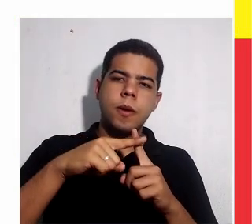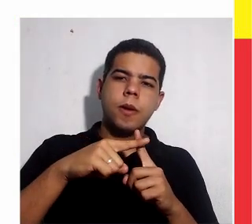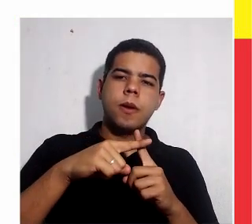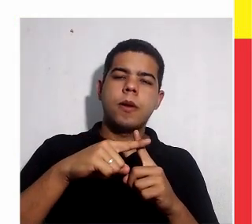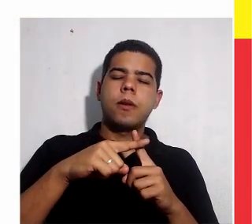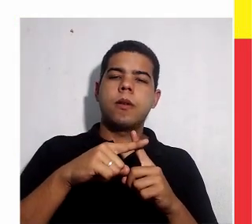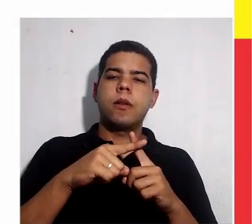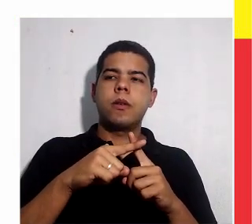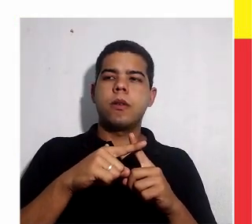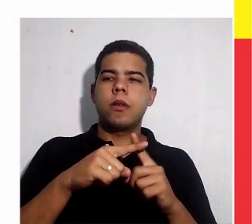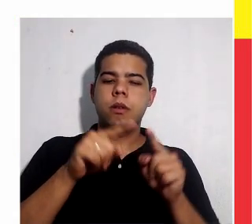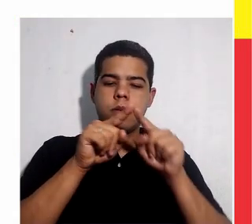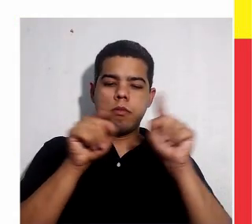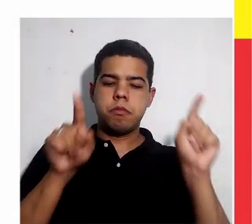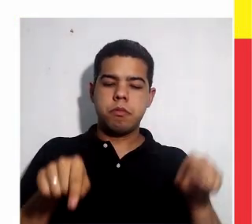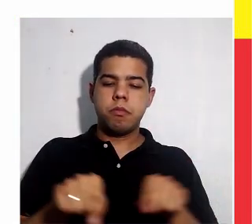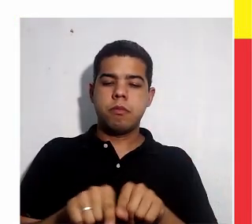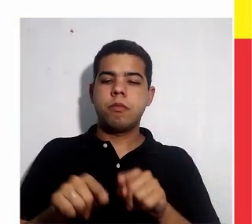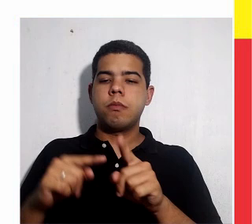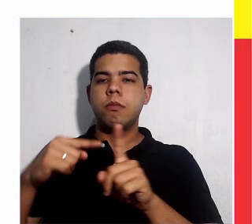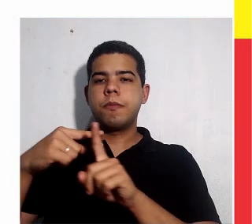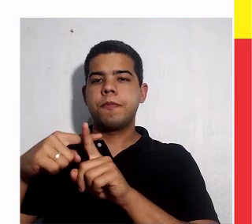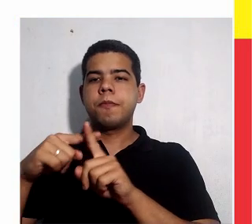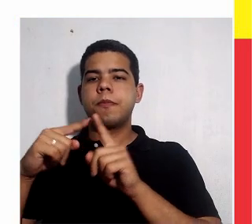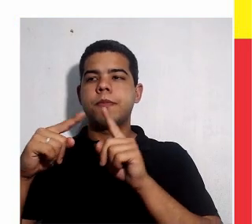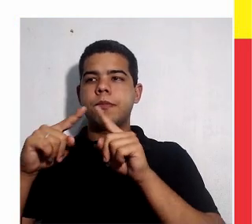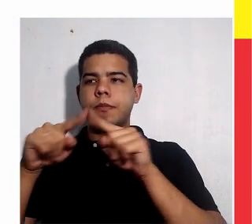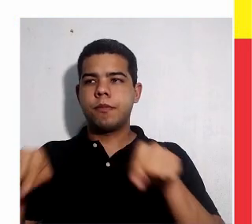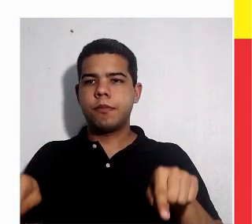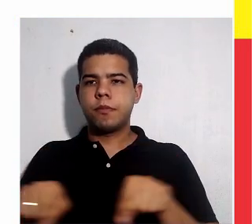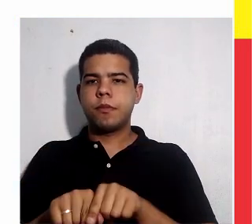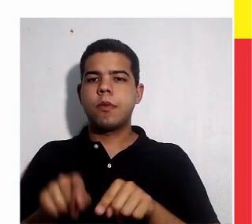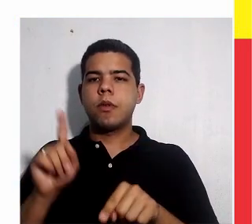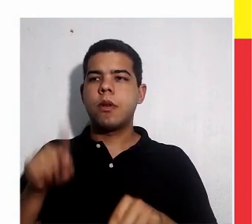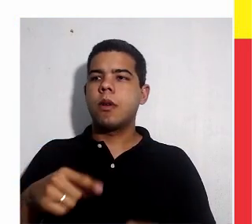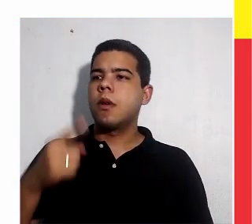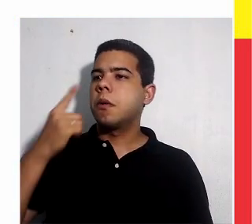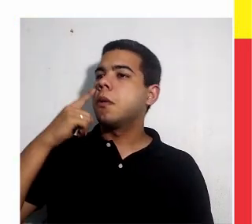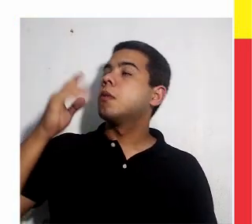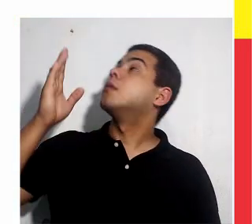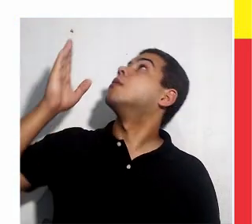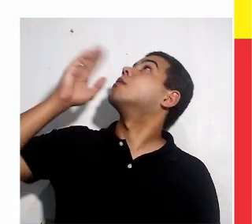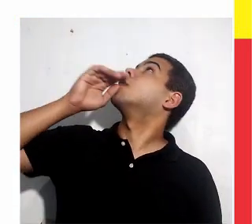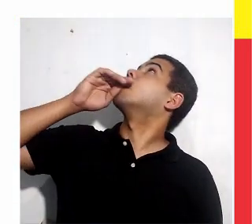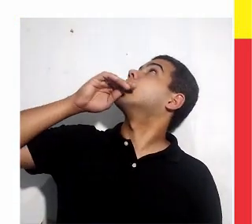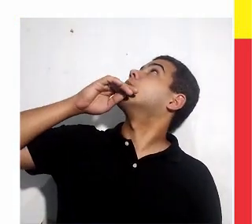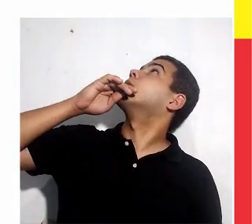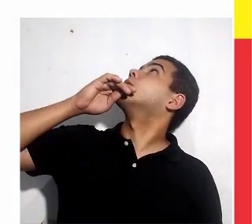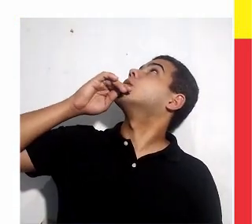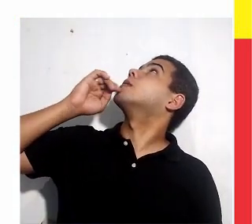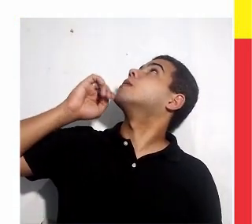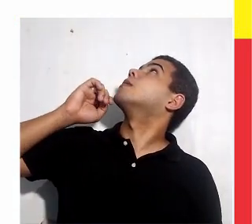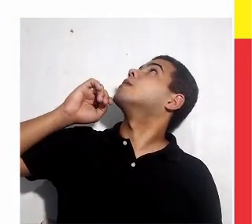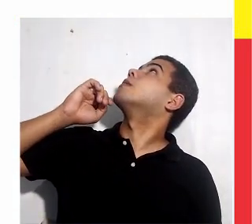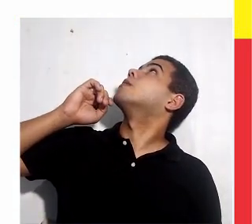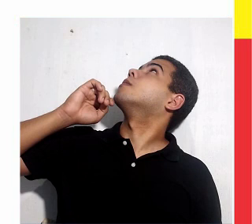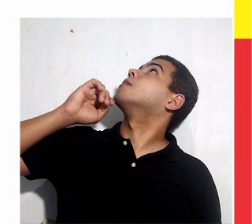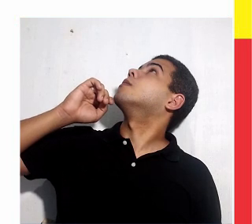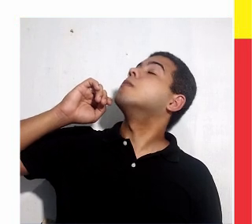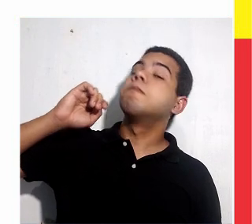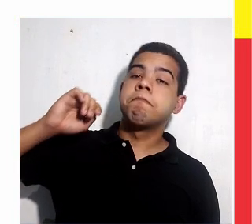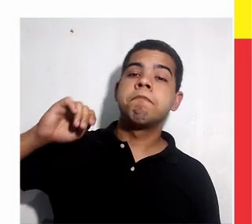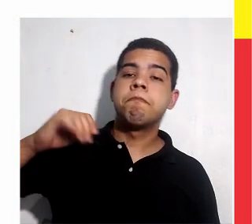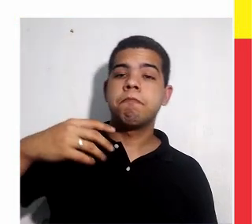do retângulo mais a área do triângulo, então agora eu vou fazer realmente, de fato, essa adição aqui. Vai ficar 42